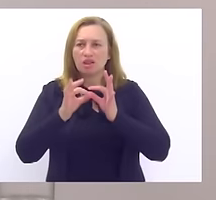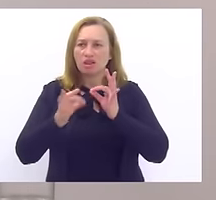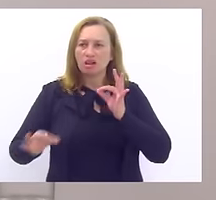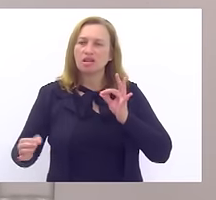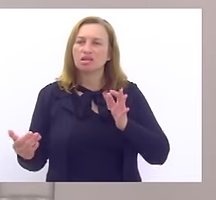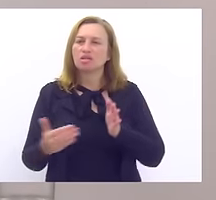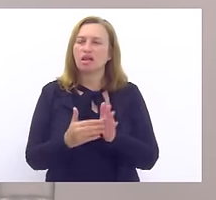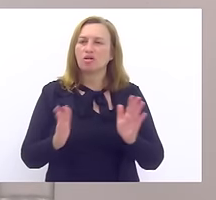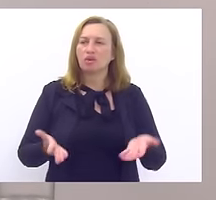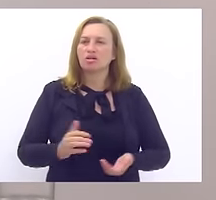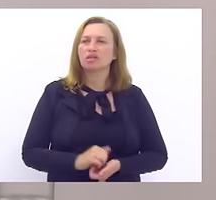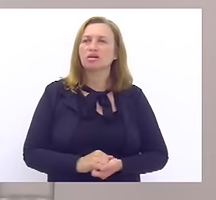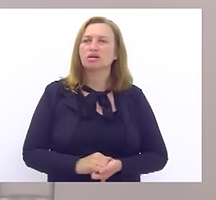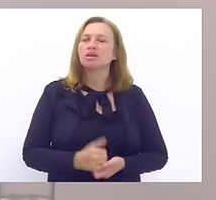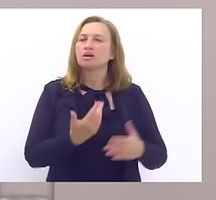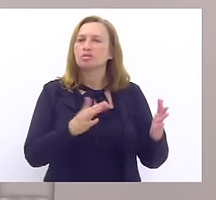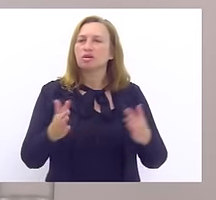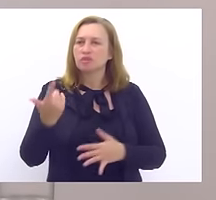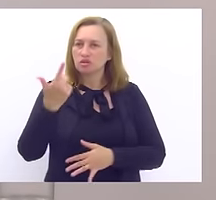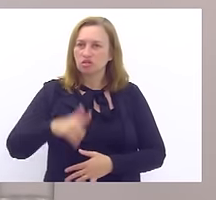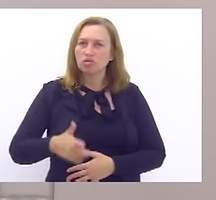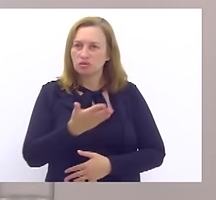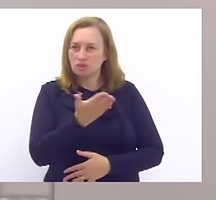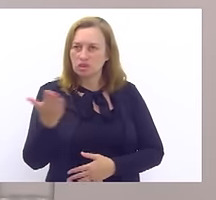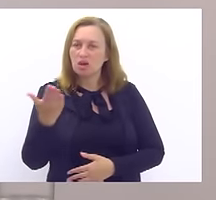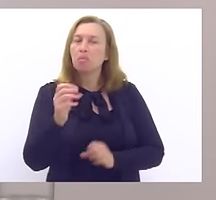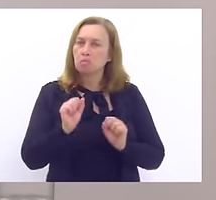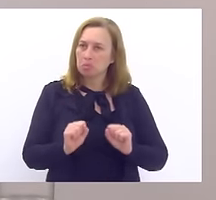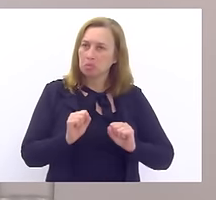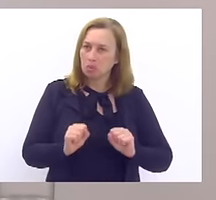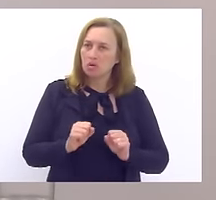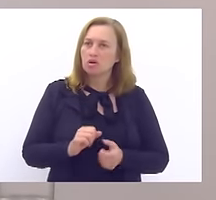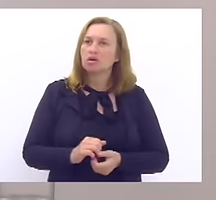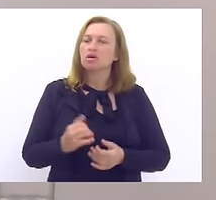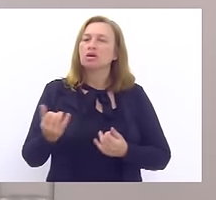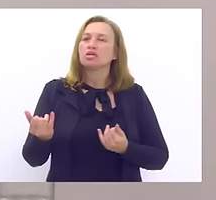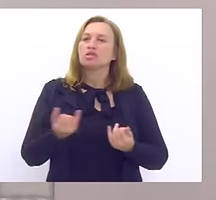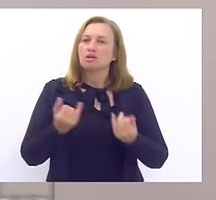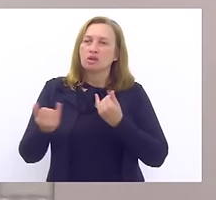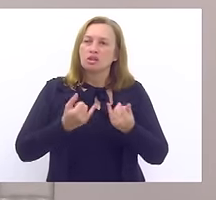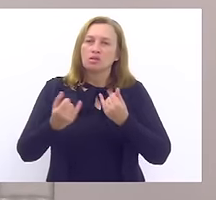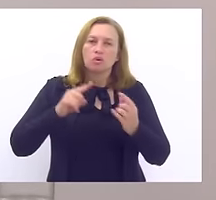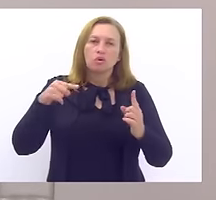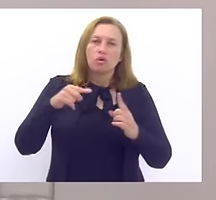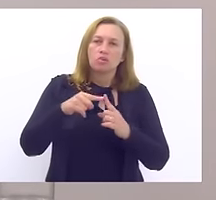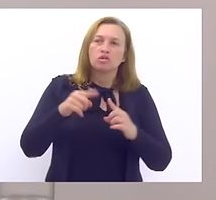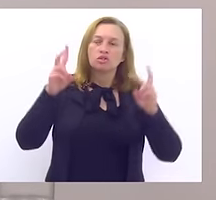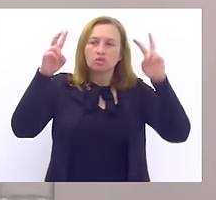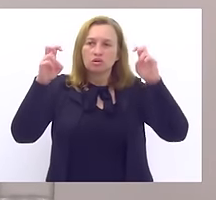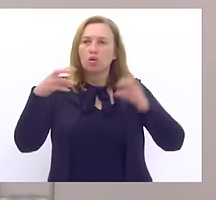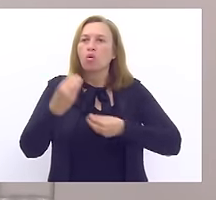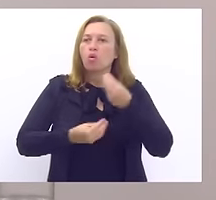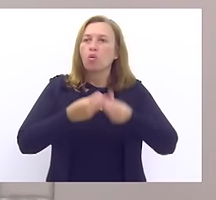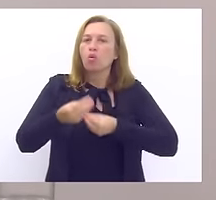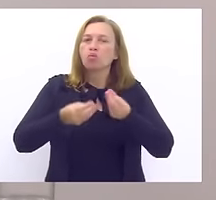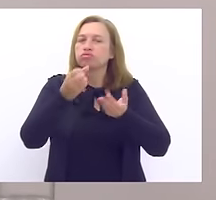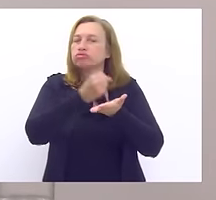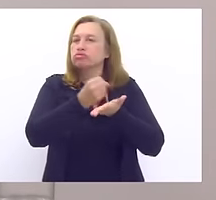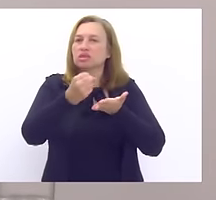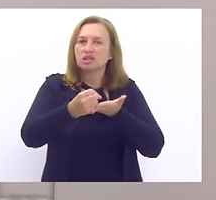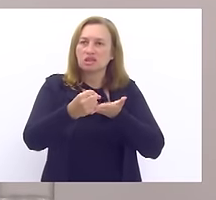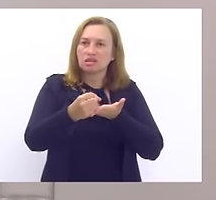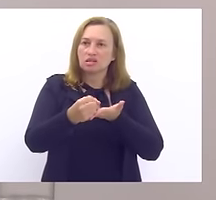então cumprimentar os senhores novamente senhores puderem passar de forma objetiva essa questão de como se dá essa contratação